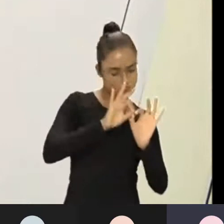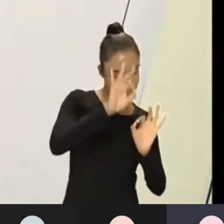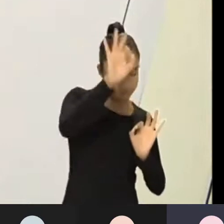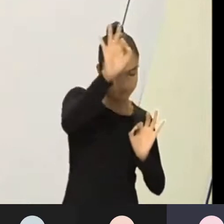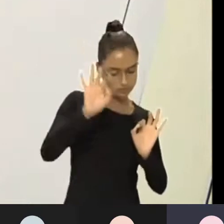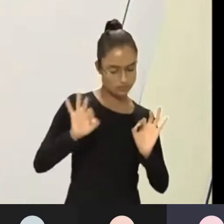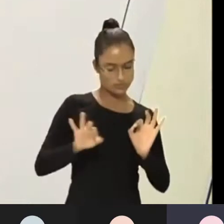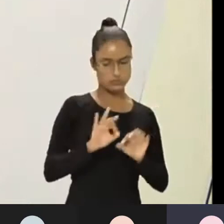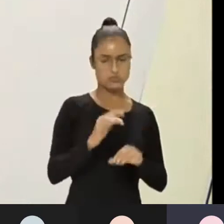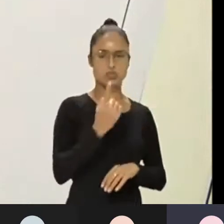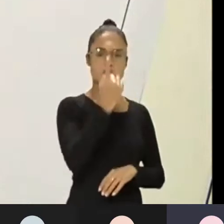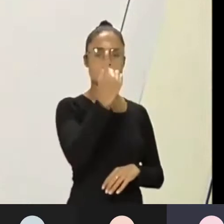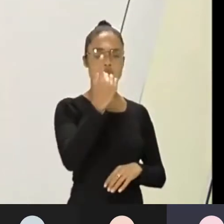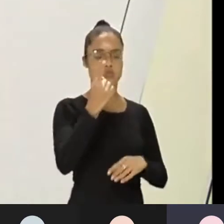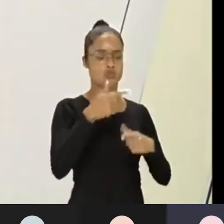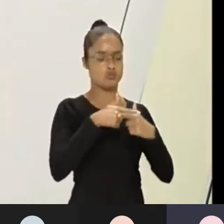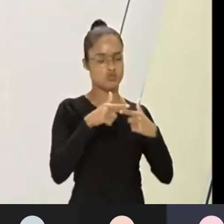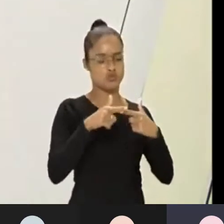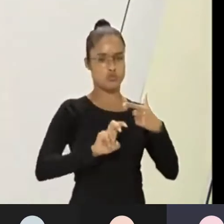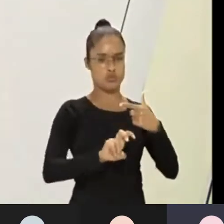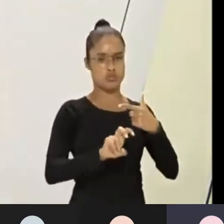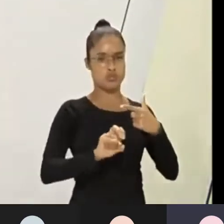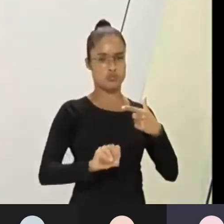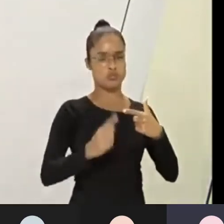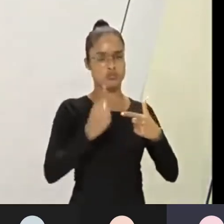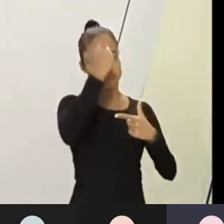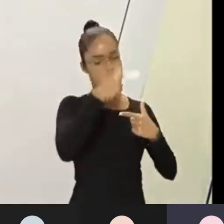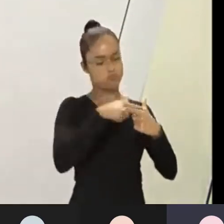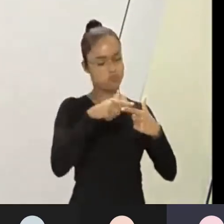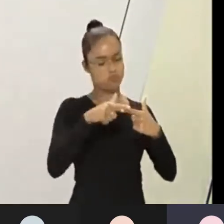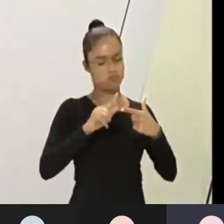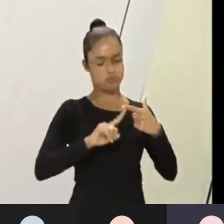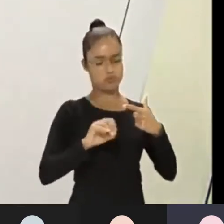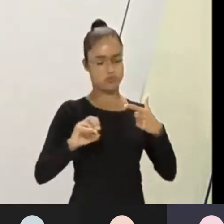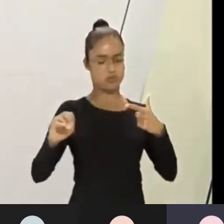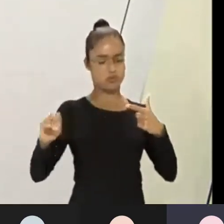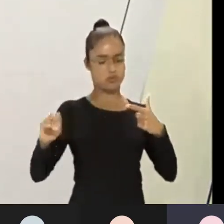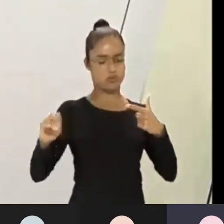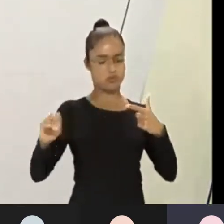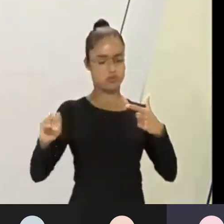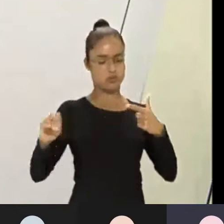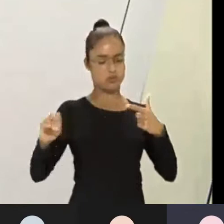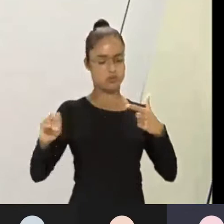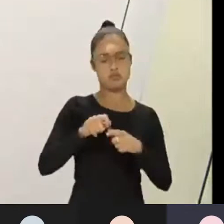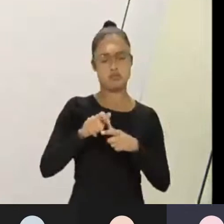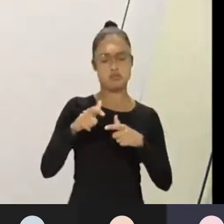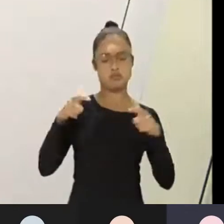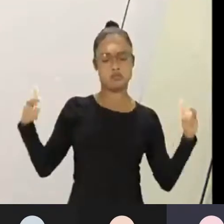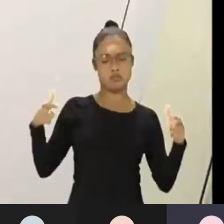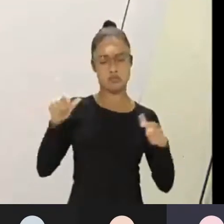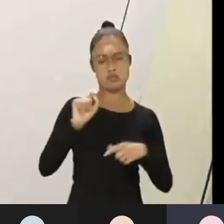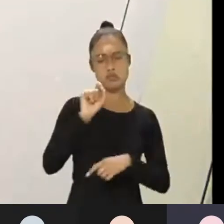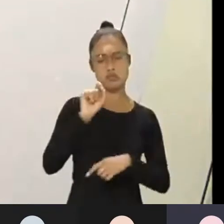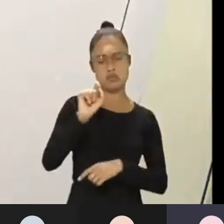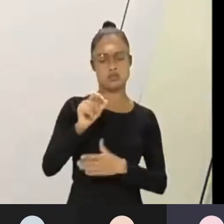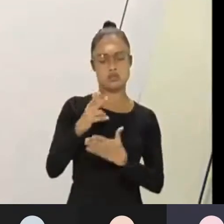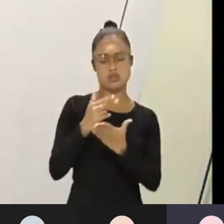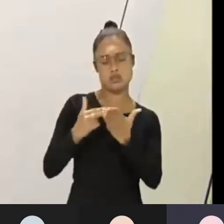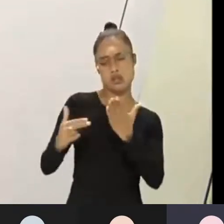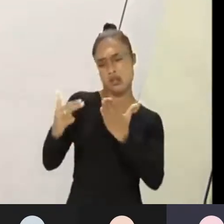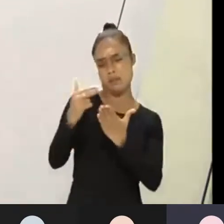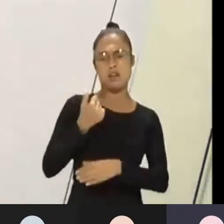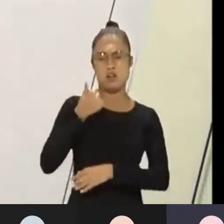na 1 para 100 e fazer na 1 para 50. Eu vou estar ampliando esse desenho.